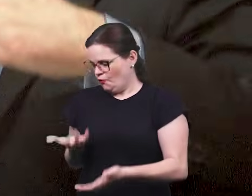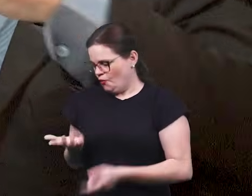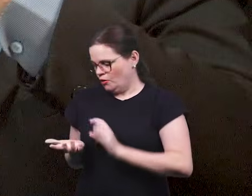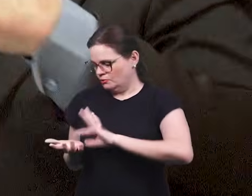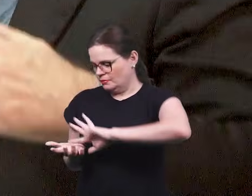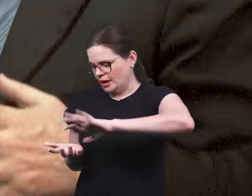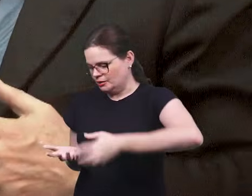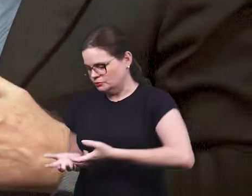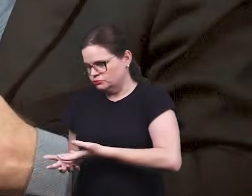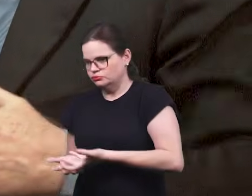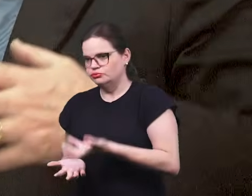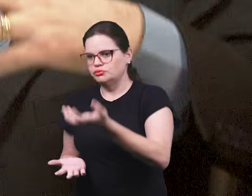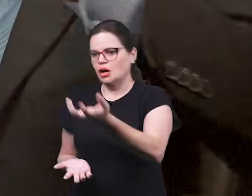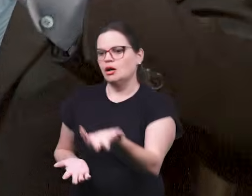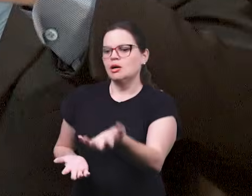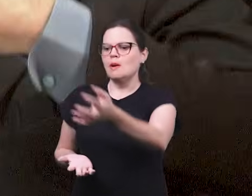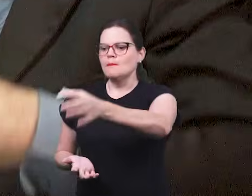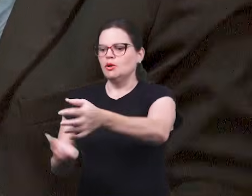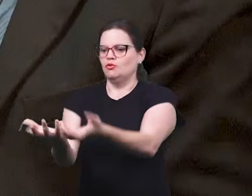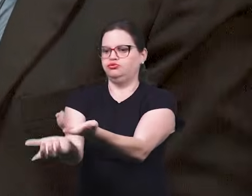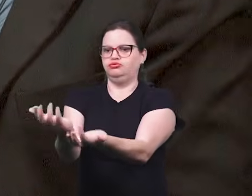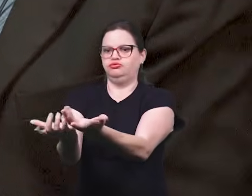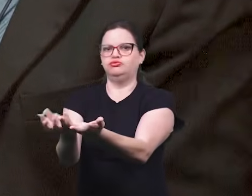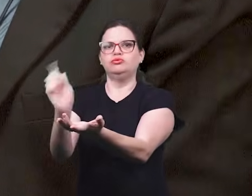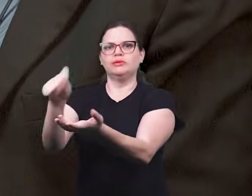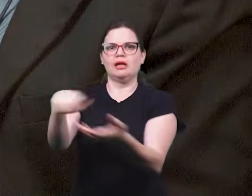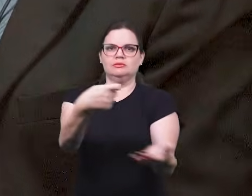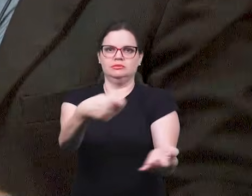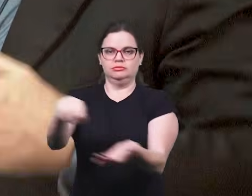e foi feito ali